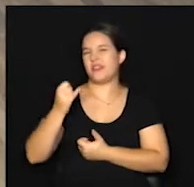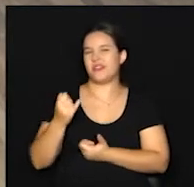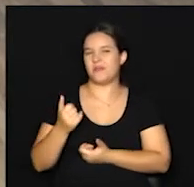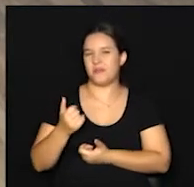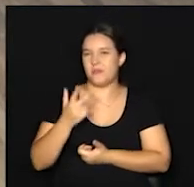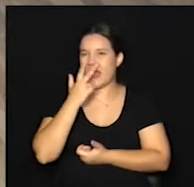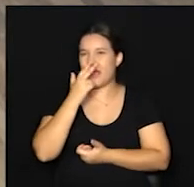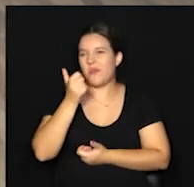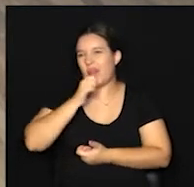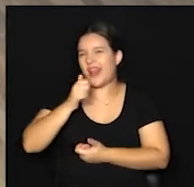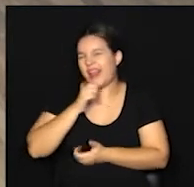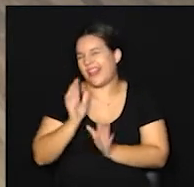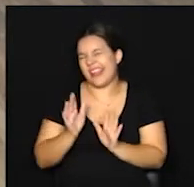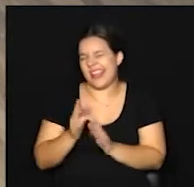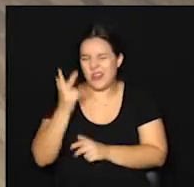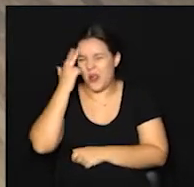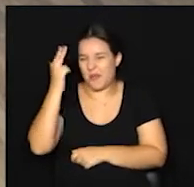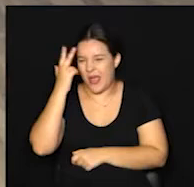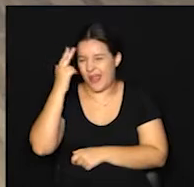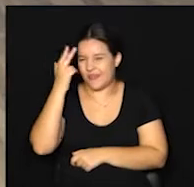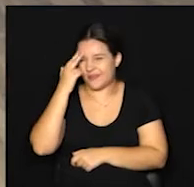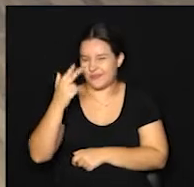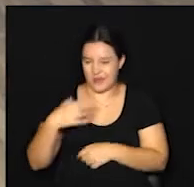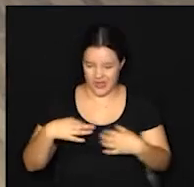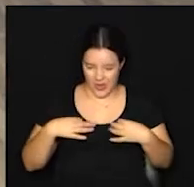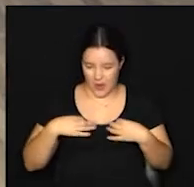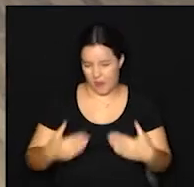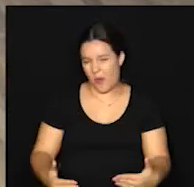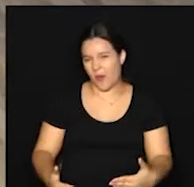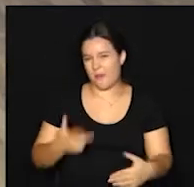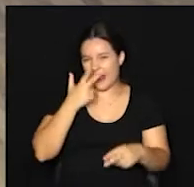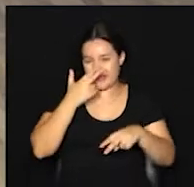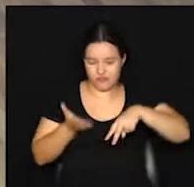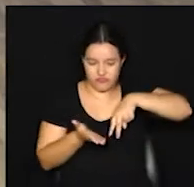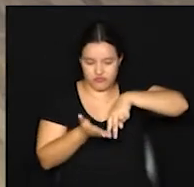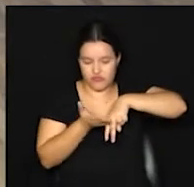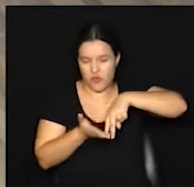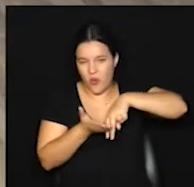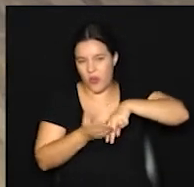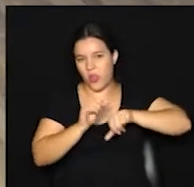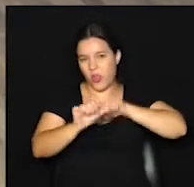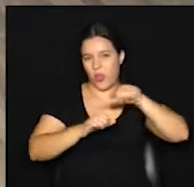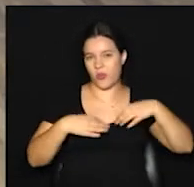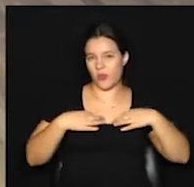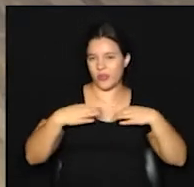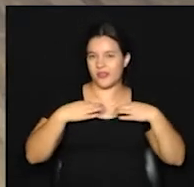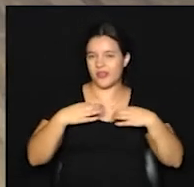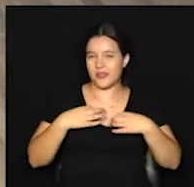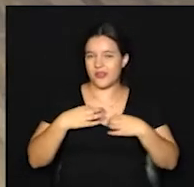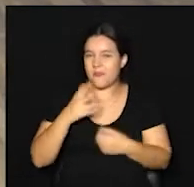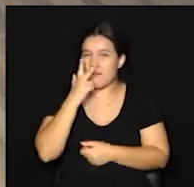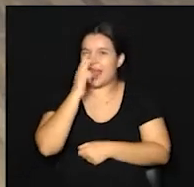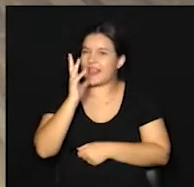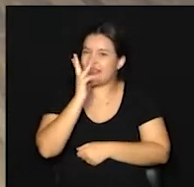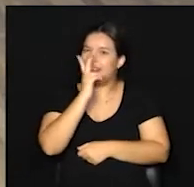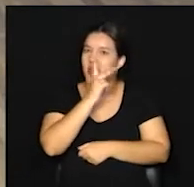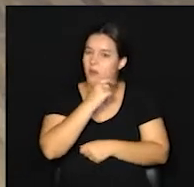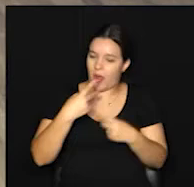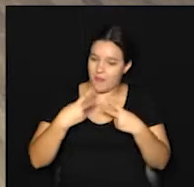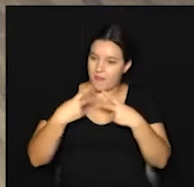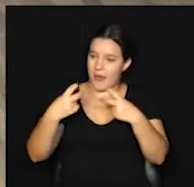mulher, ela acha isso, acho que não é nada demais, ele está incomodado com o tamanho da minha saia, eu vou trocar. Você